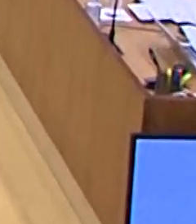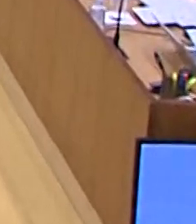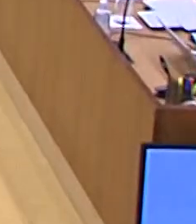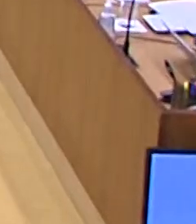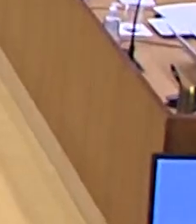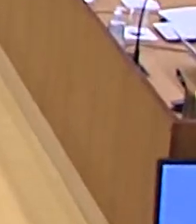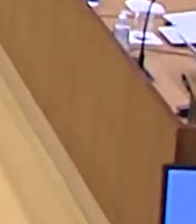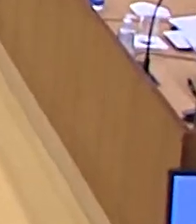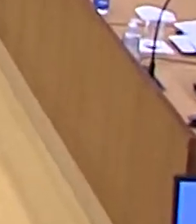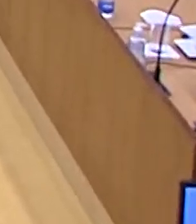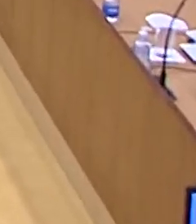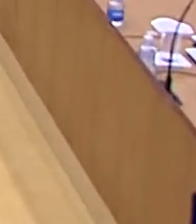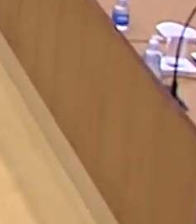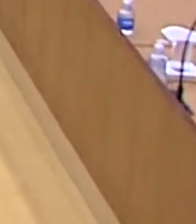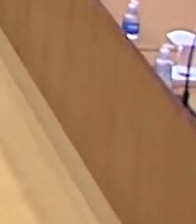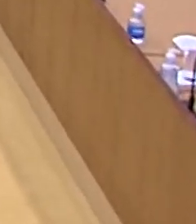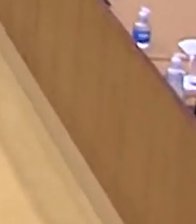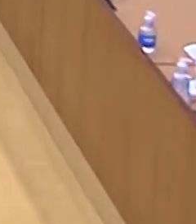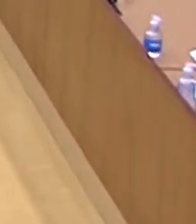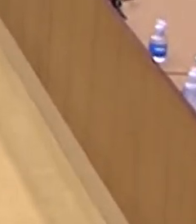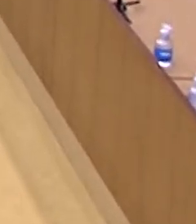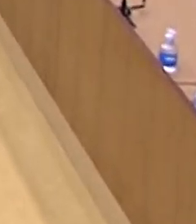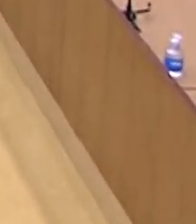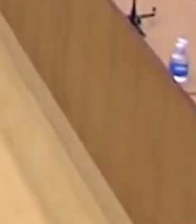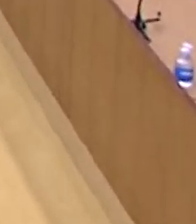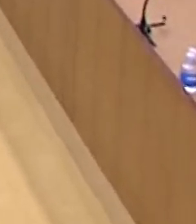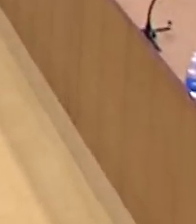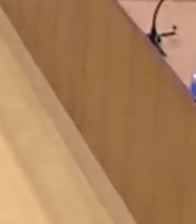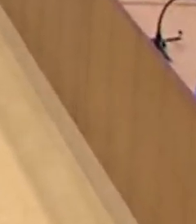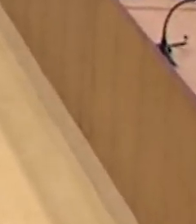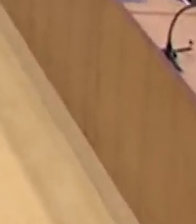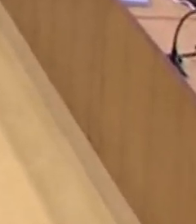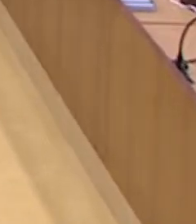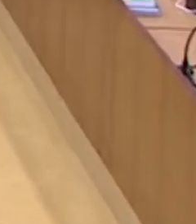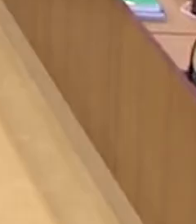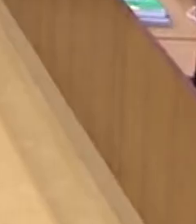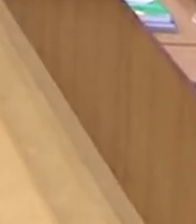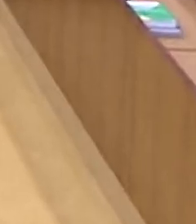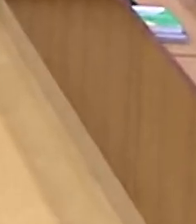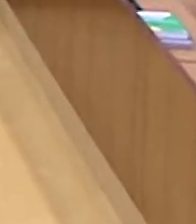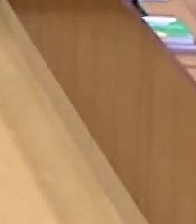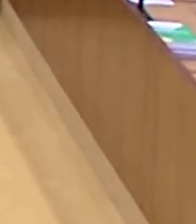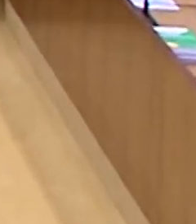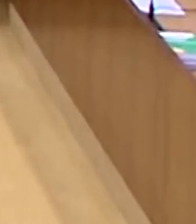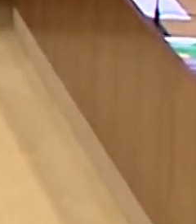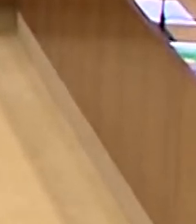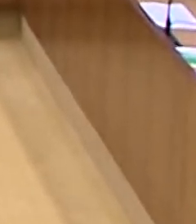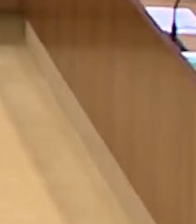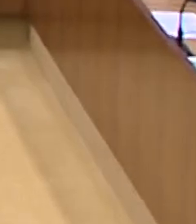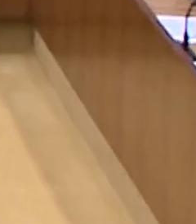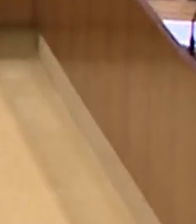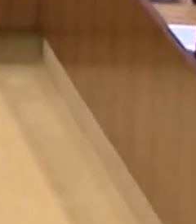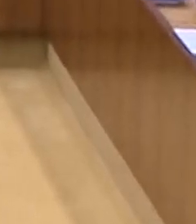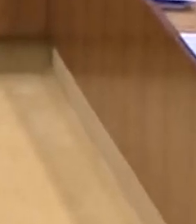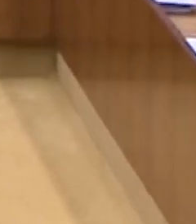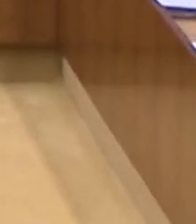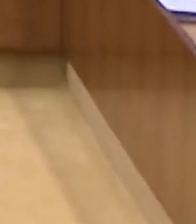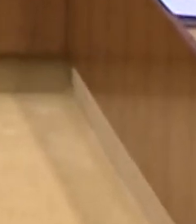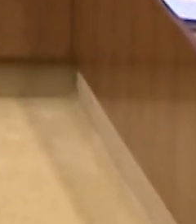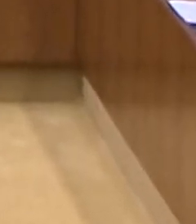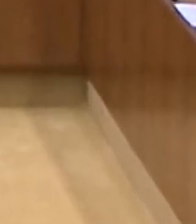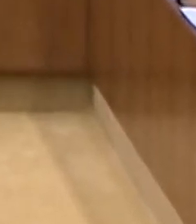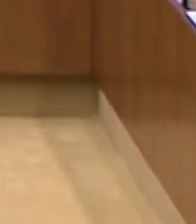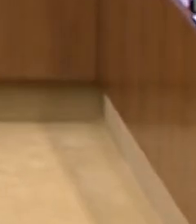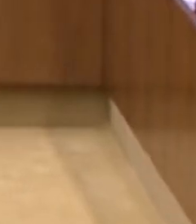está virado para o telão. Senhores advogados, as senhoras e os senhores servidores e todos os presentes, inclusive os que